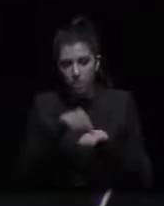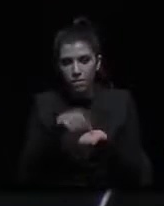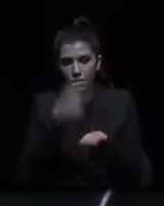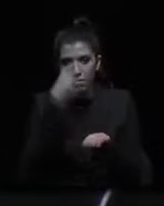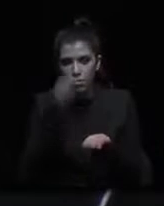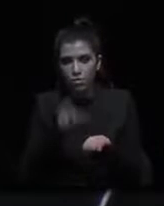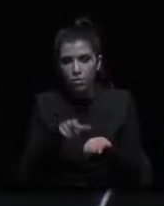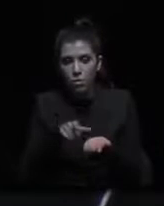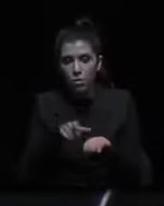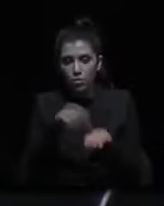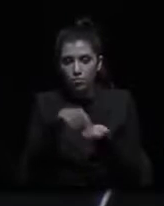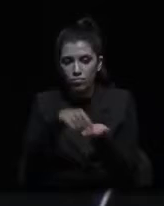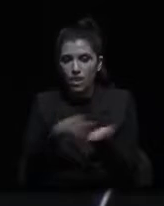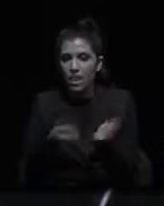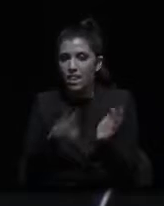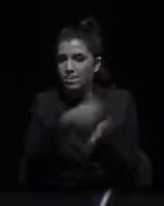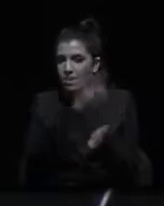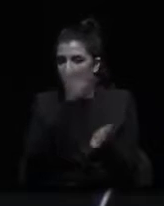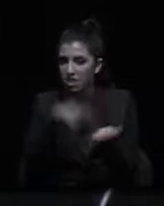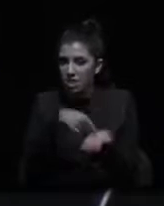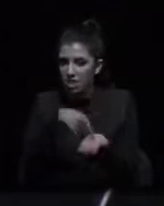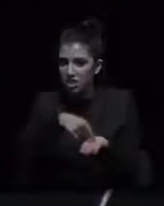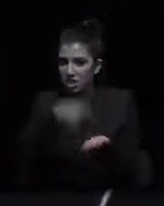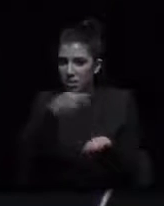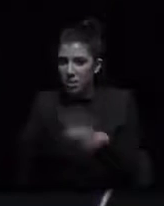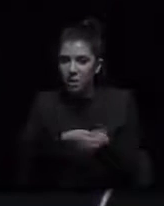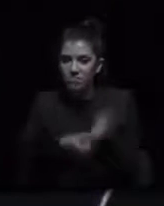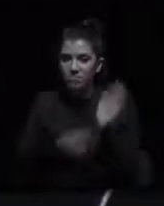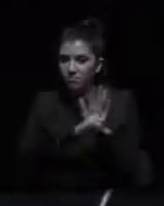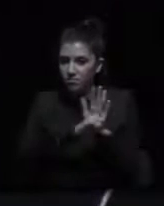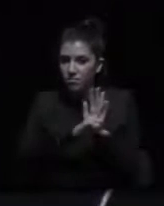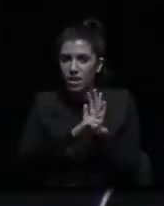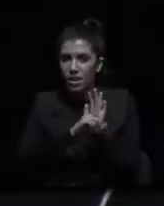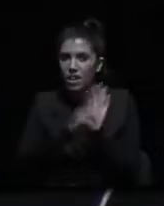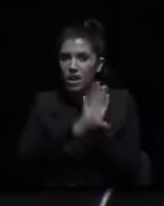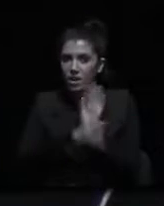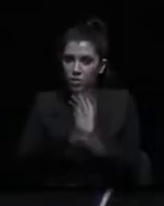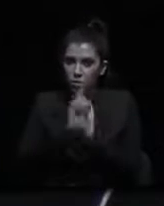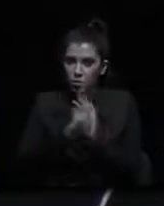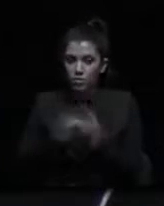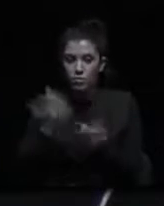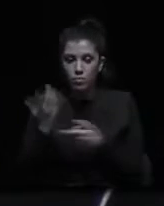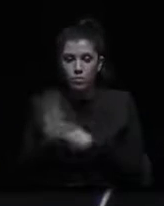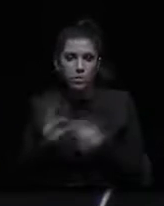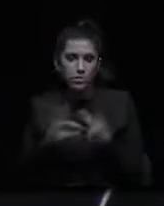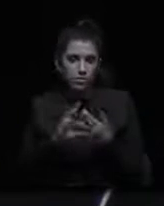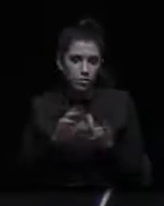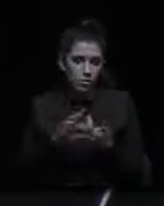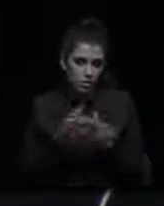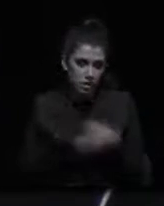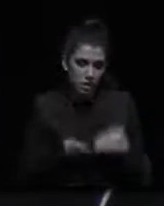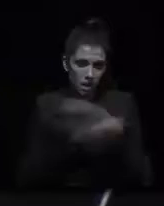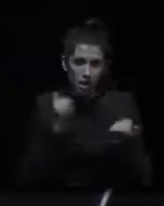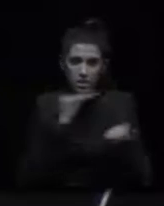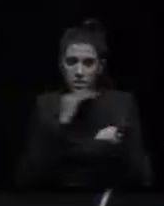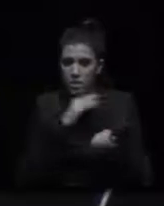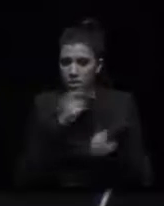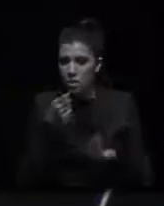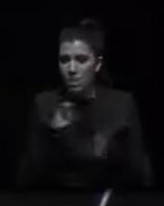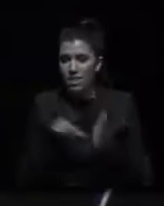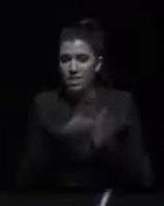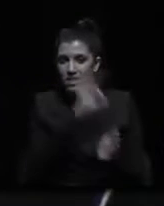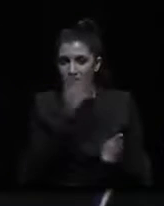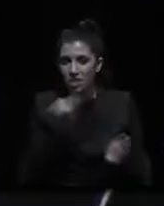final como ilegal. De tal modo que, em alguns municípios, como no de Sintra, esta terá mesmo deixado de ser cobrada.